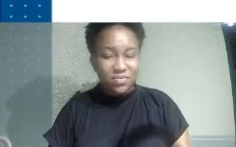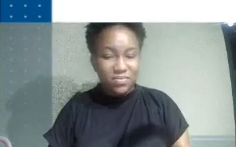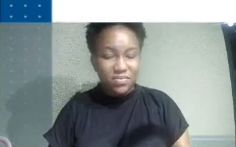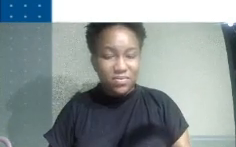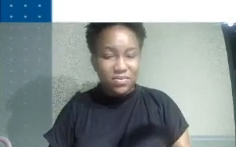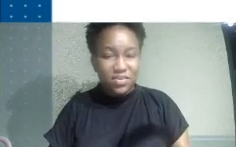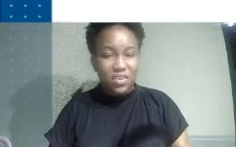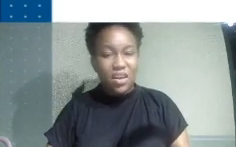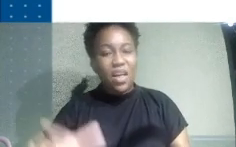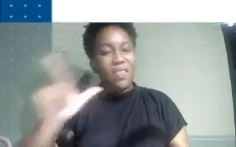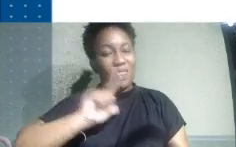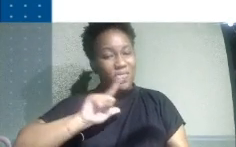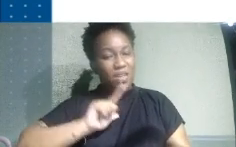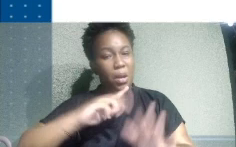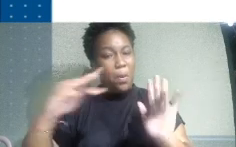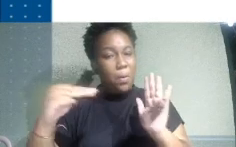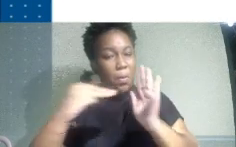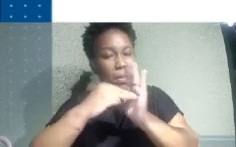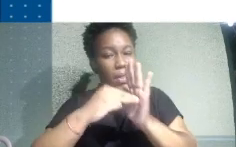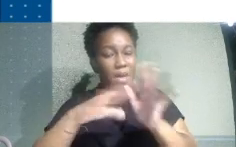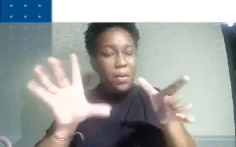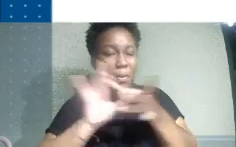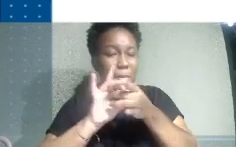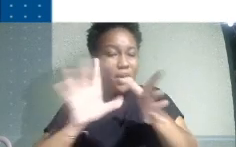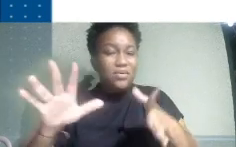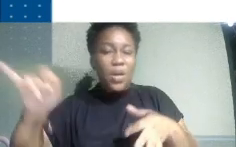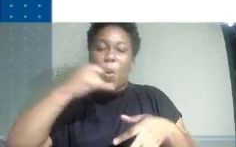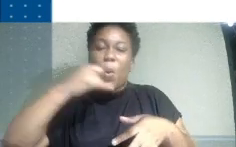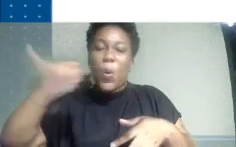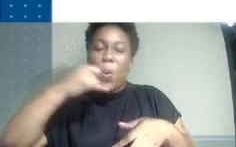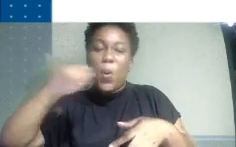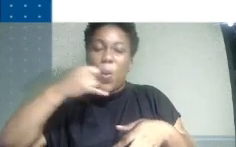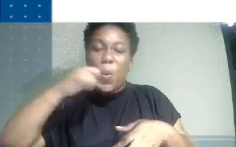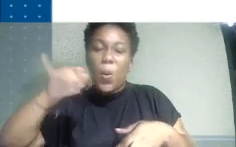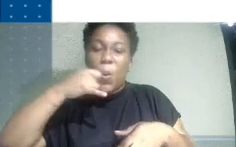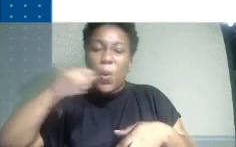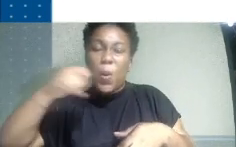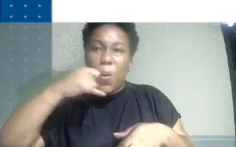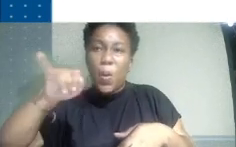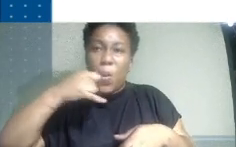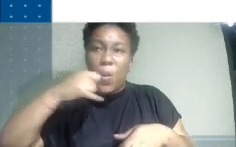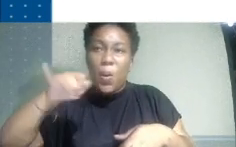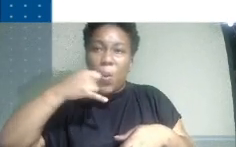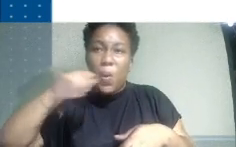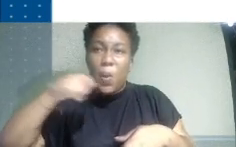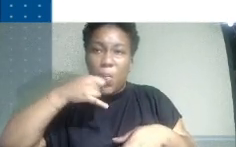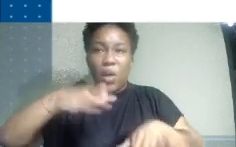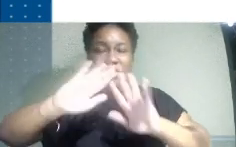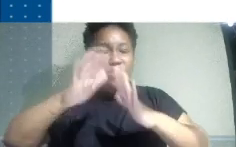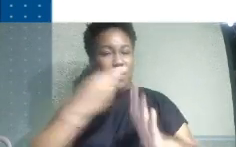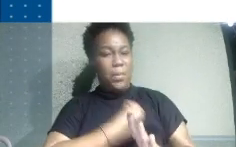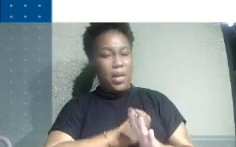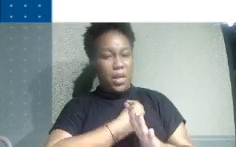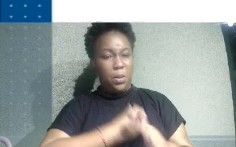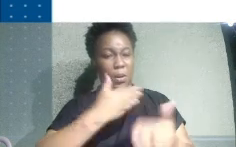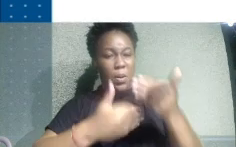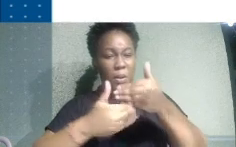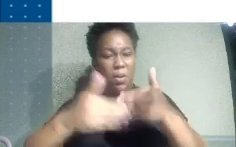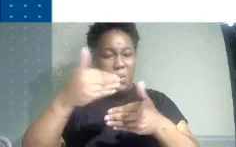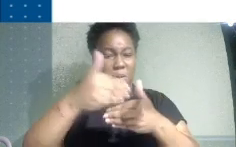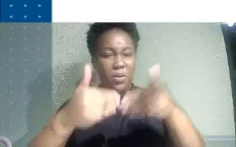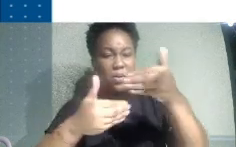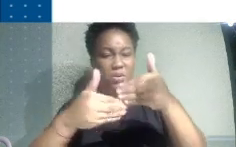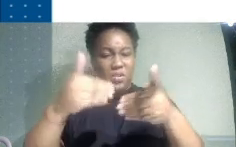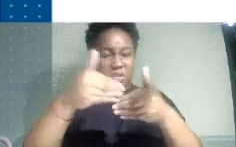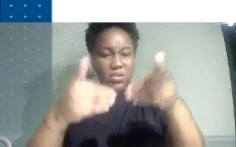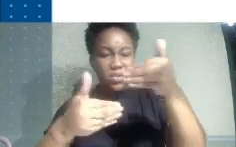As tomadas permitem a captação da tensão alimentadora de um circuito, né? Então a tomada está lá na parede, você vai lá e liga um carregador de celular, por